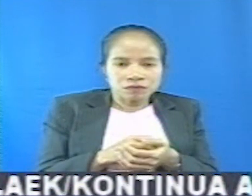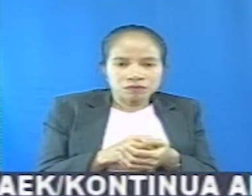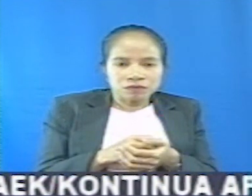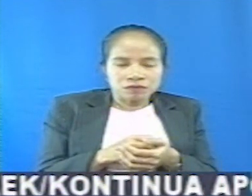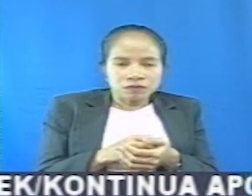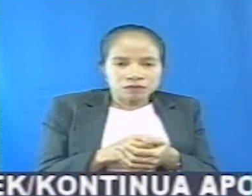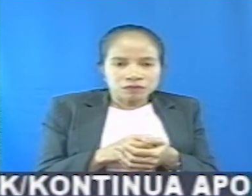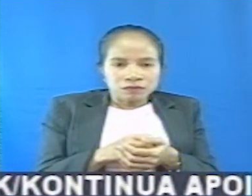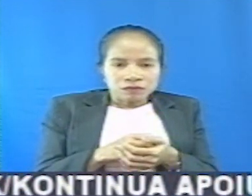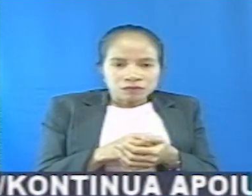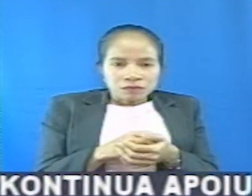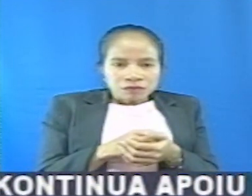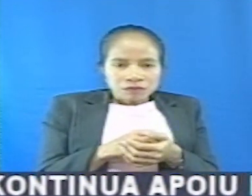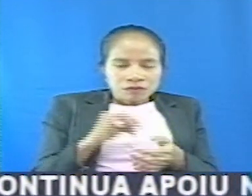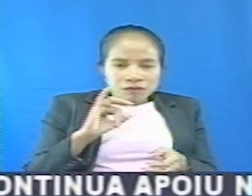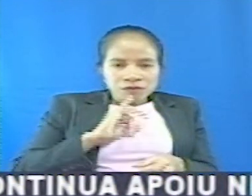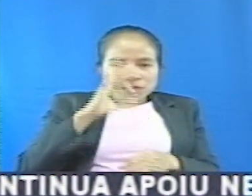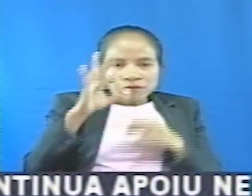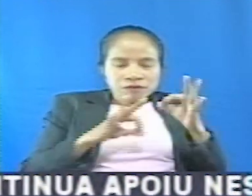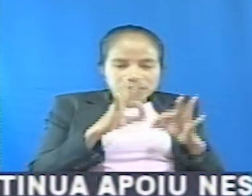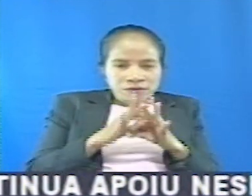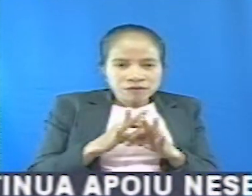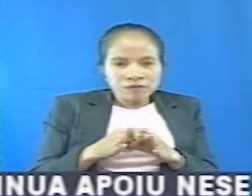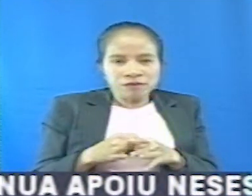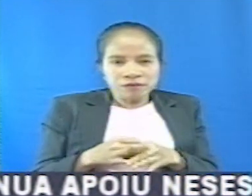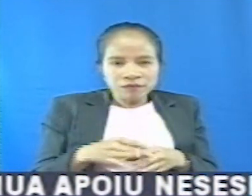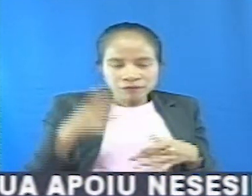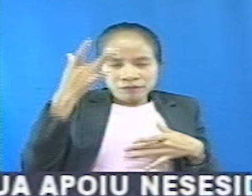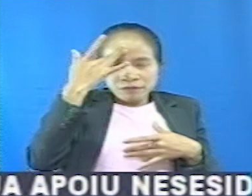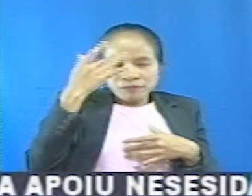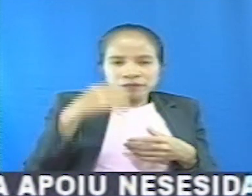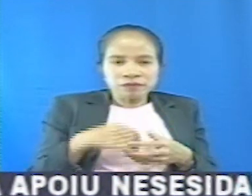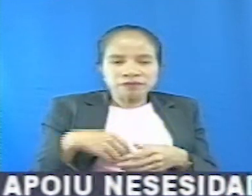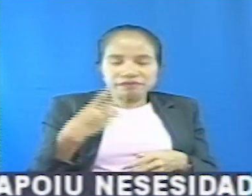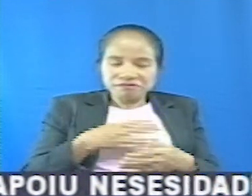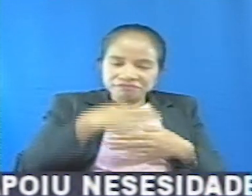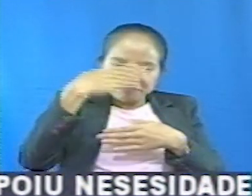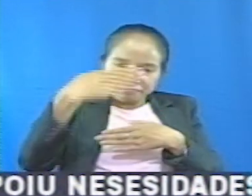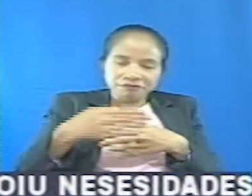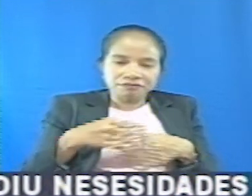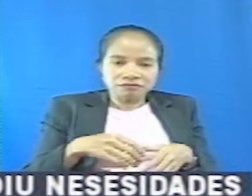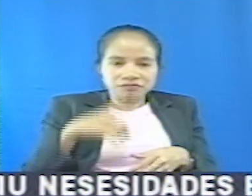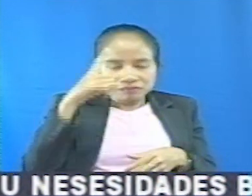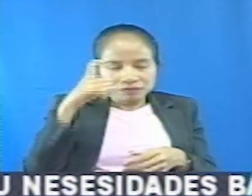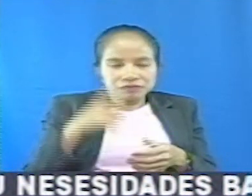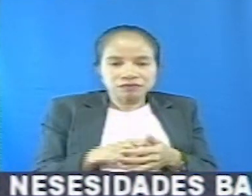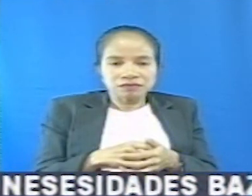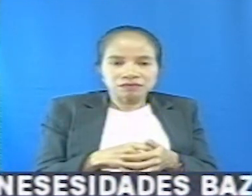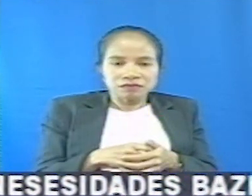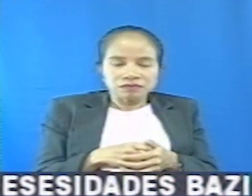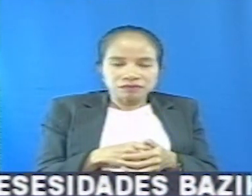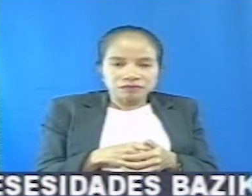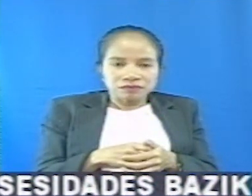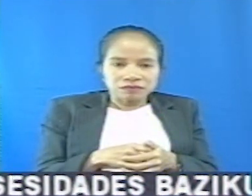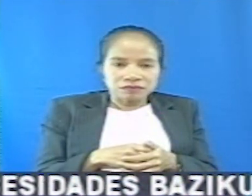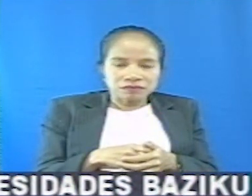E a fiarca está que a situação onde se ultrapassa, e se ultrapassa, também passa zero. Nem lá o sítio está